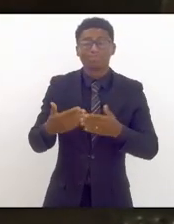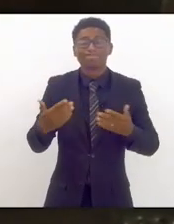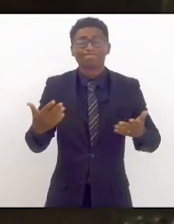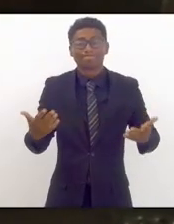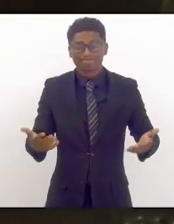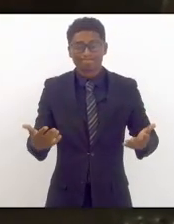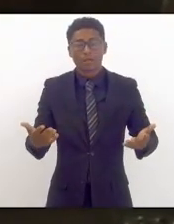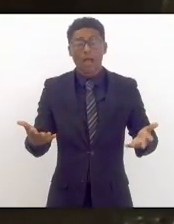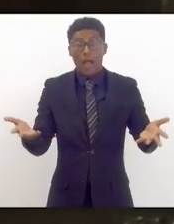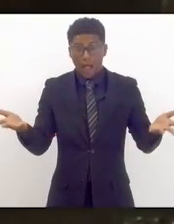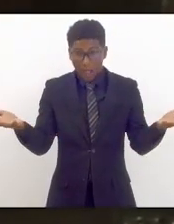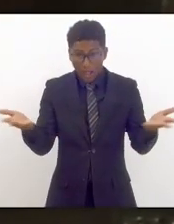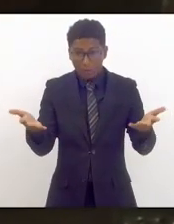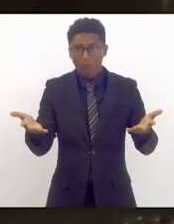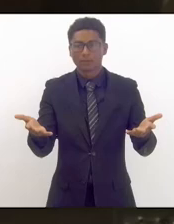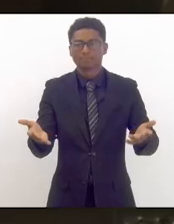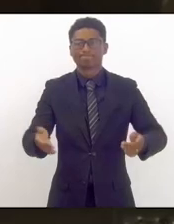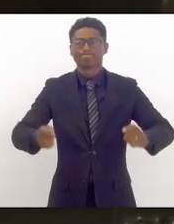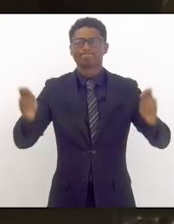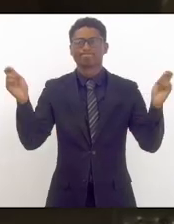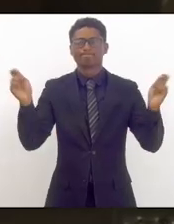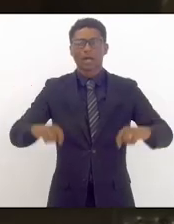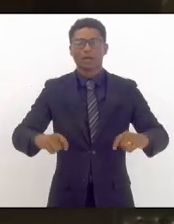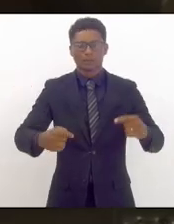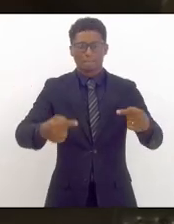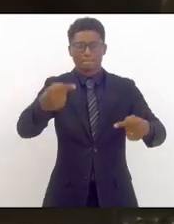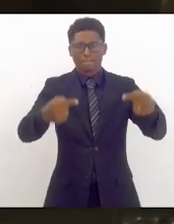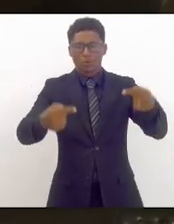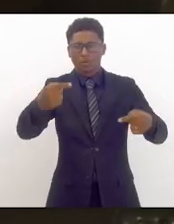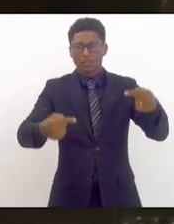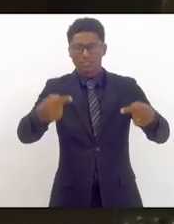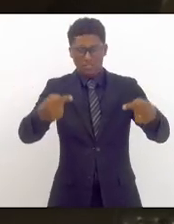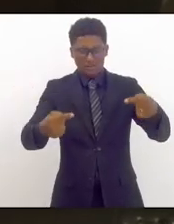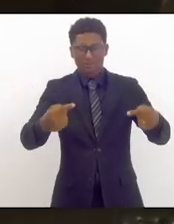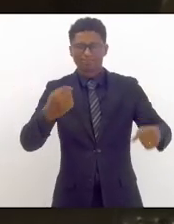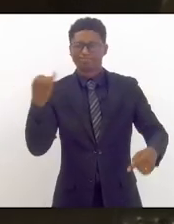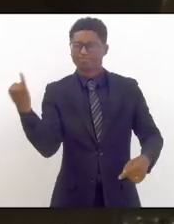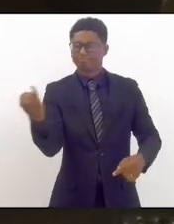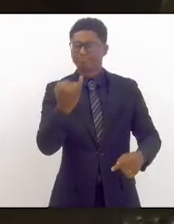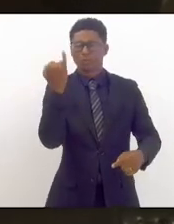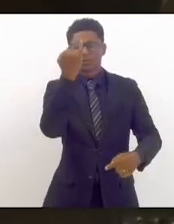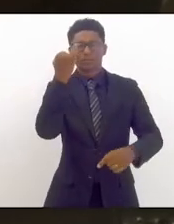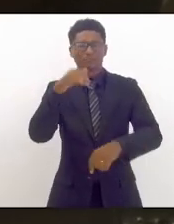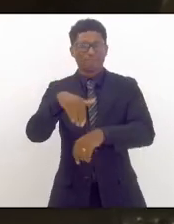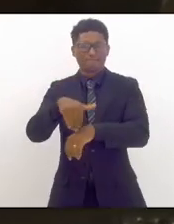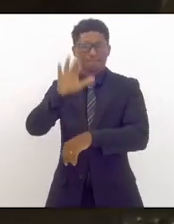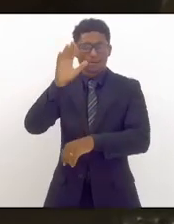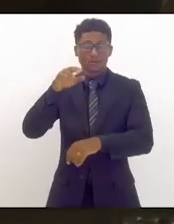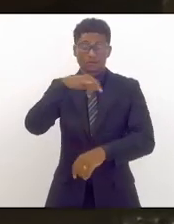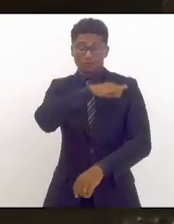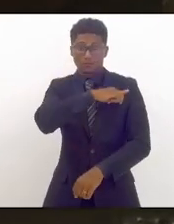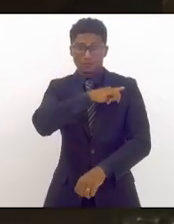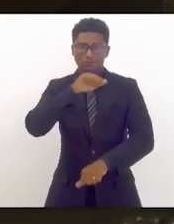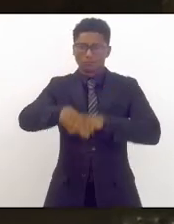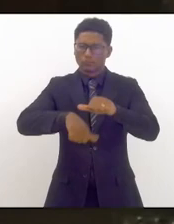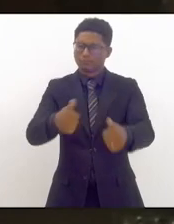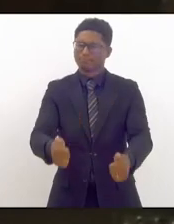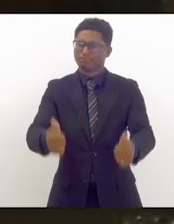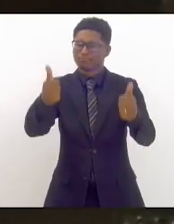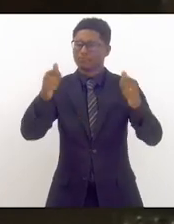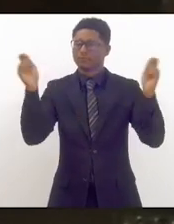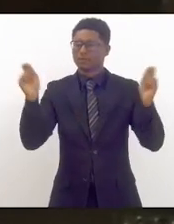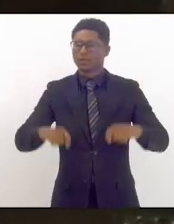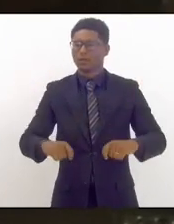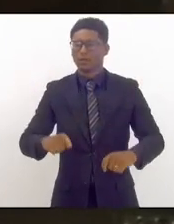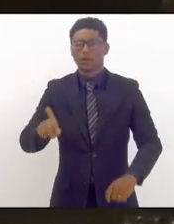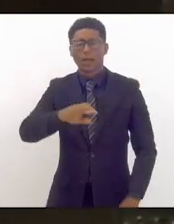todas as condições de ampliar políticas importantes e seguir transformando o Rio de Janeiro. Vamos aproveitar o cenário